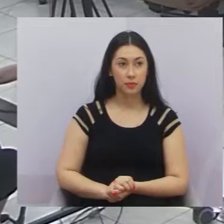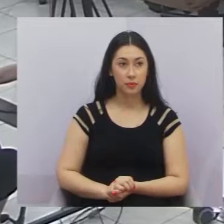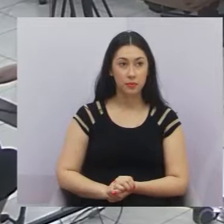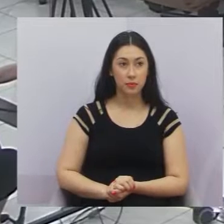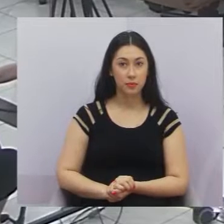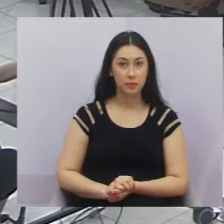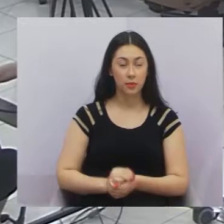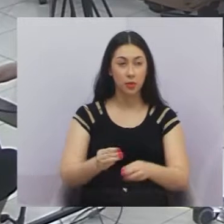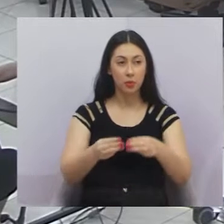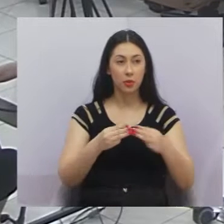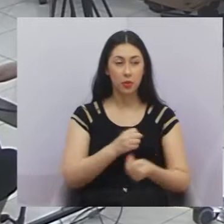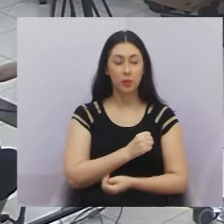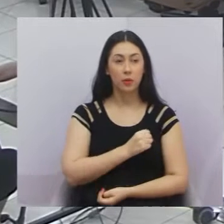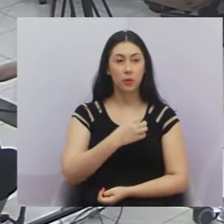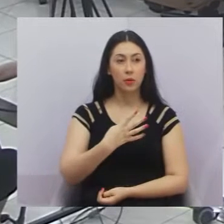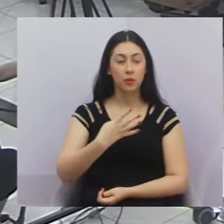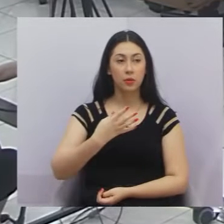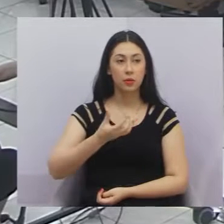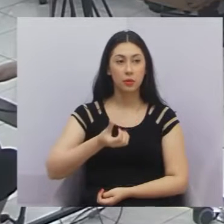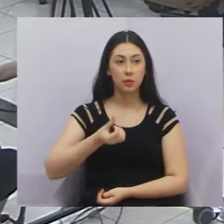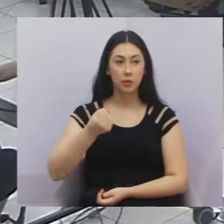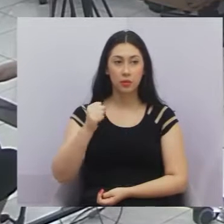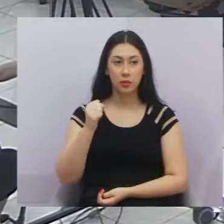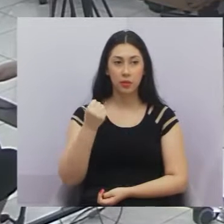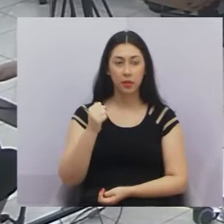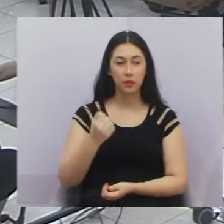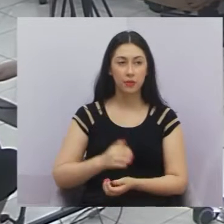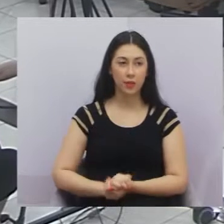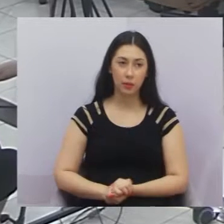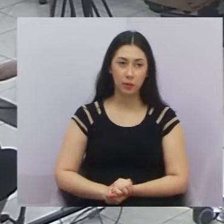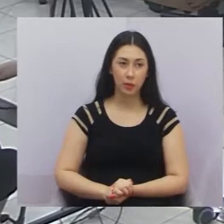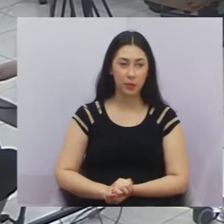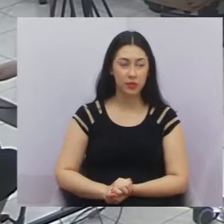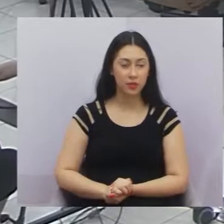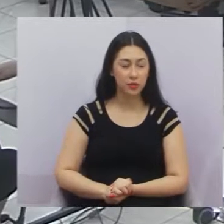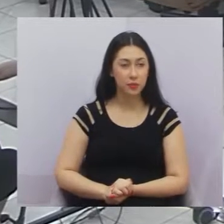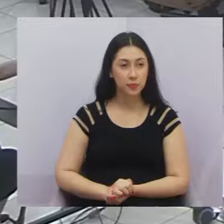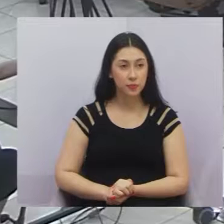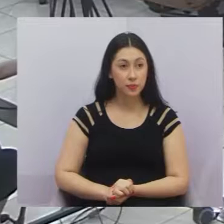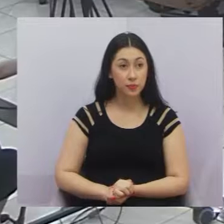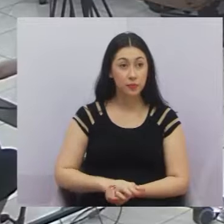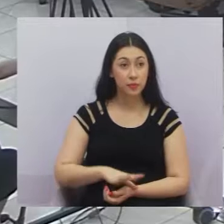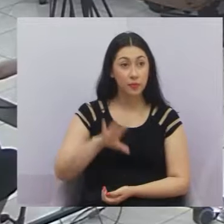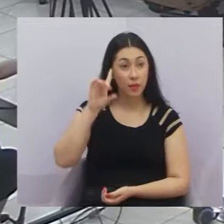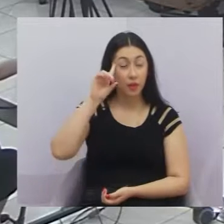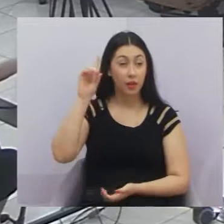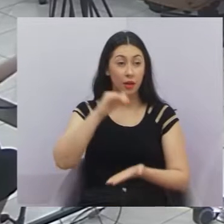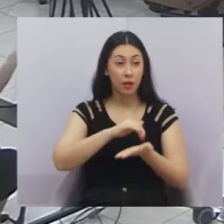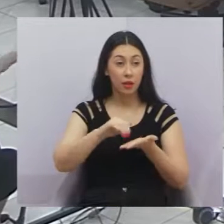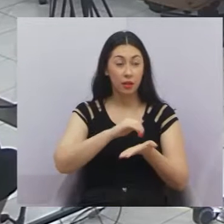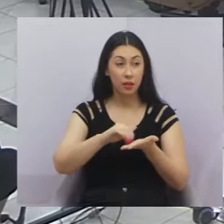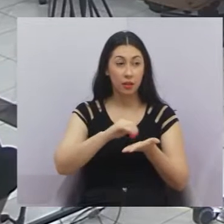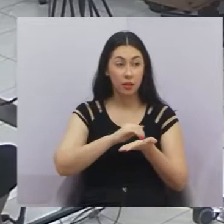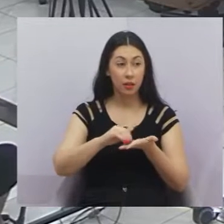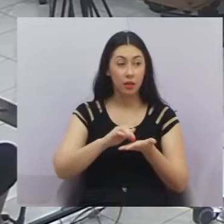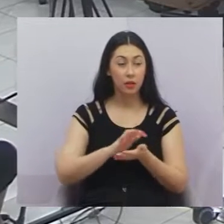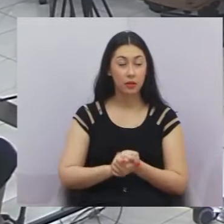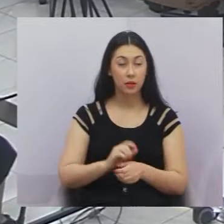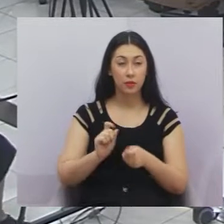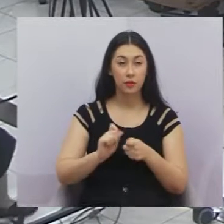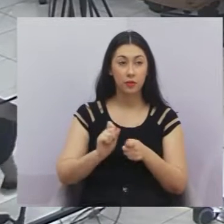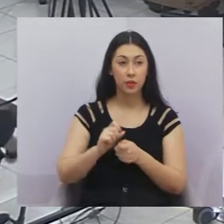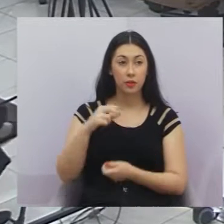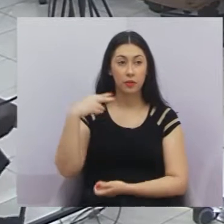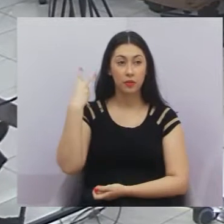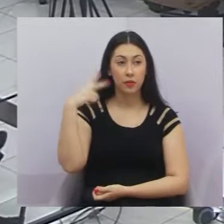Moção 478. Moção congratulatória por oportunidade do transcurso do Dia da Secretária, 30 de setembro. Autoria